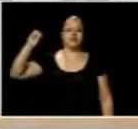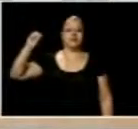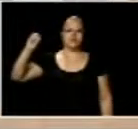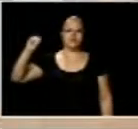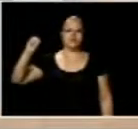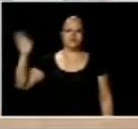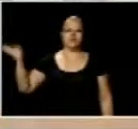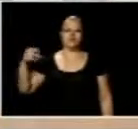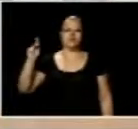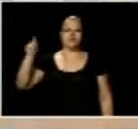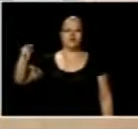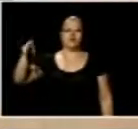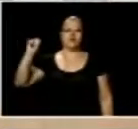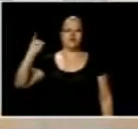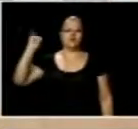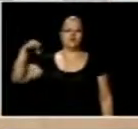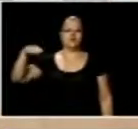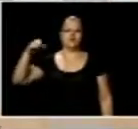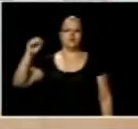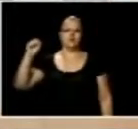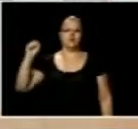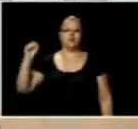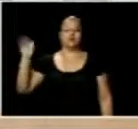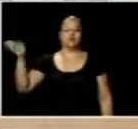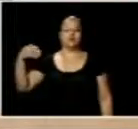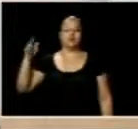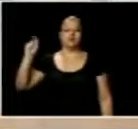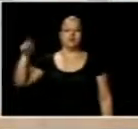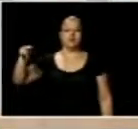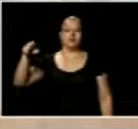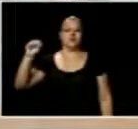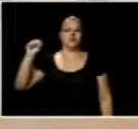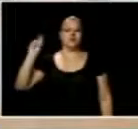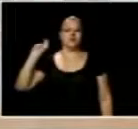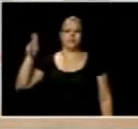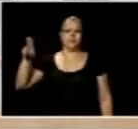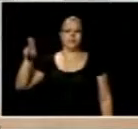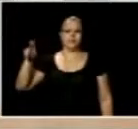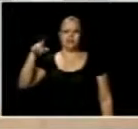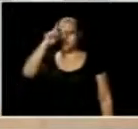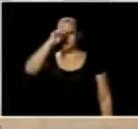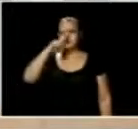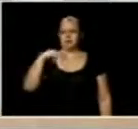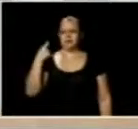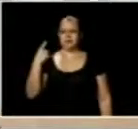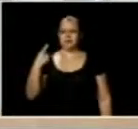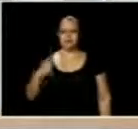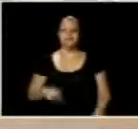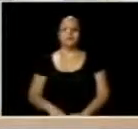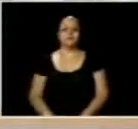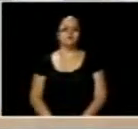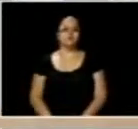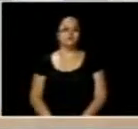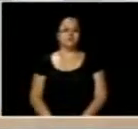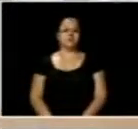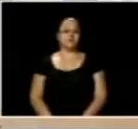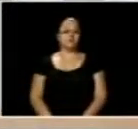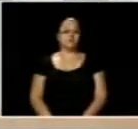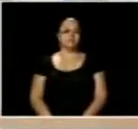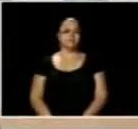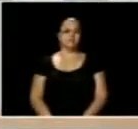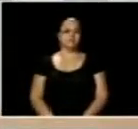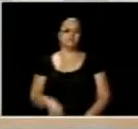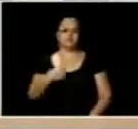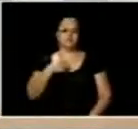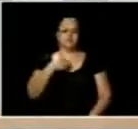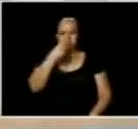da Imaculada, que eu torço para que seja uma das melhores aqui, mas tem que fomentar, tem que incentivar. E com essa prática aqui, prefeito, o senhor vai